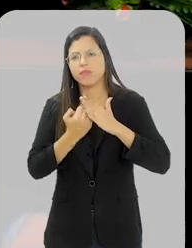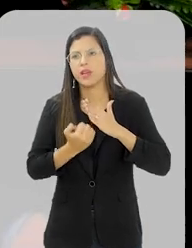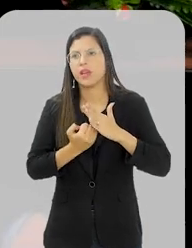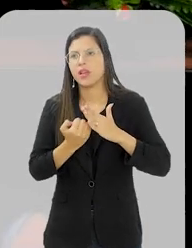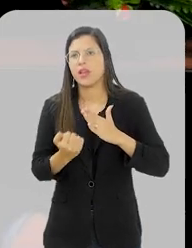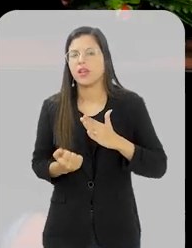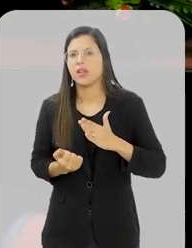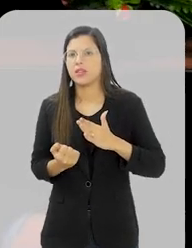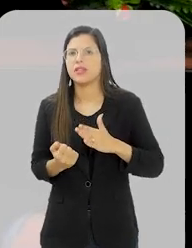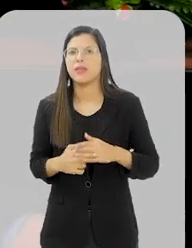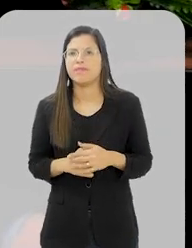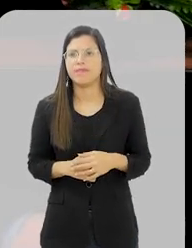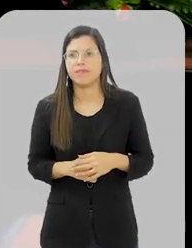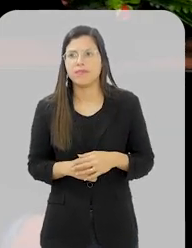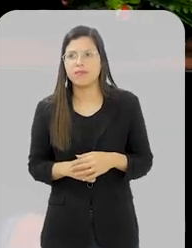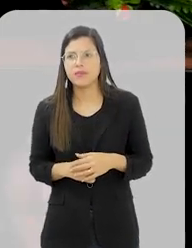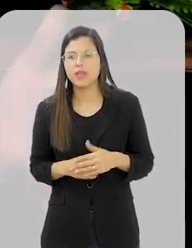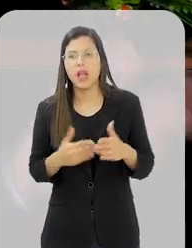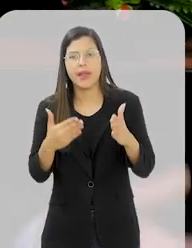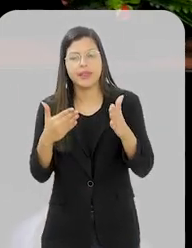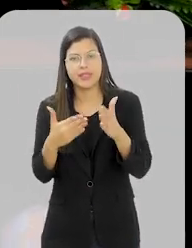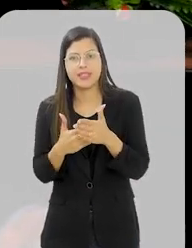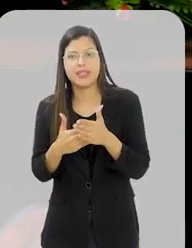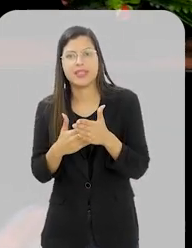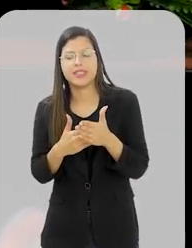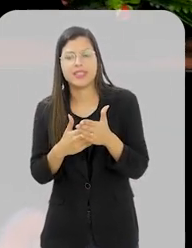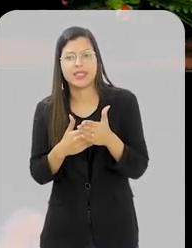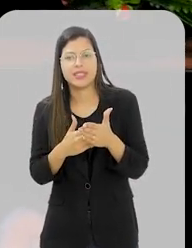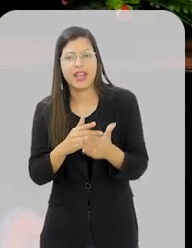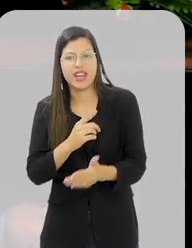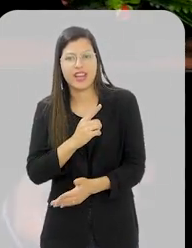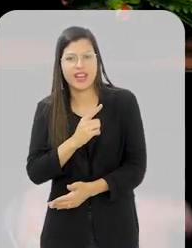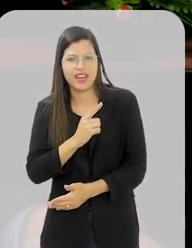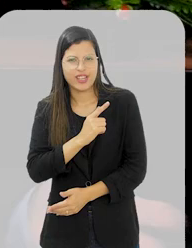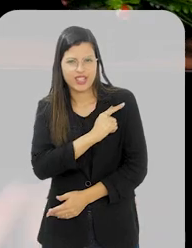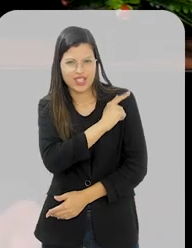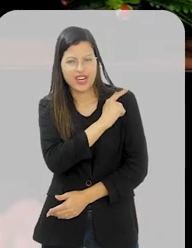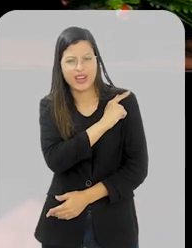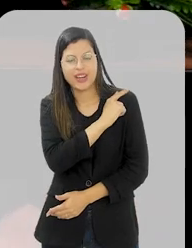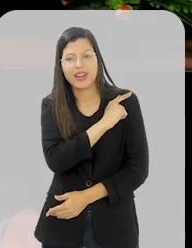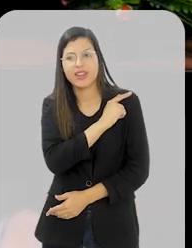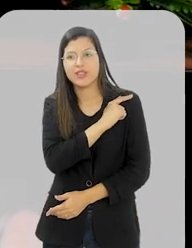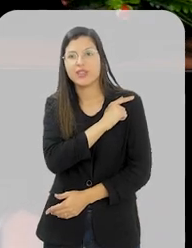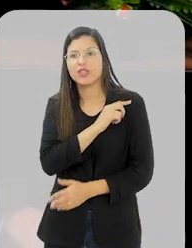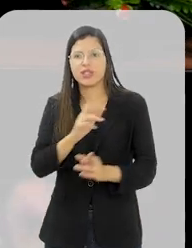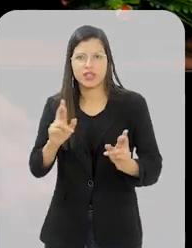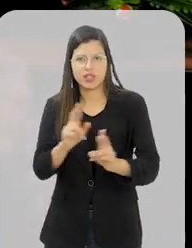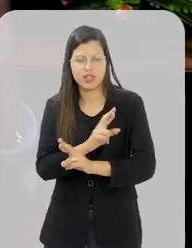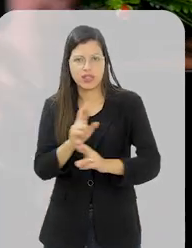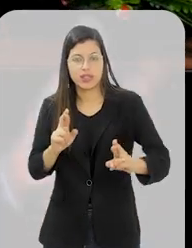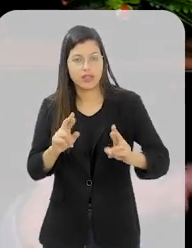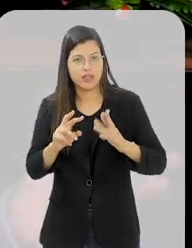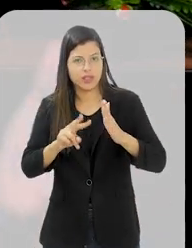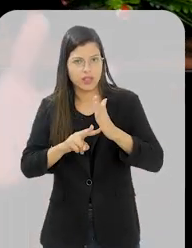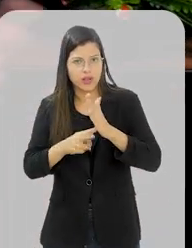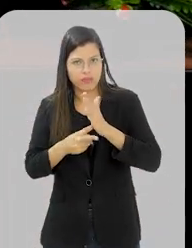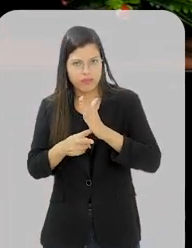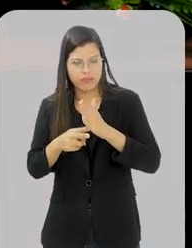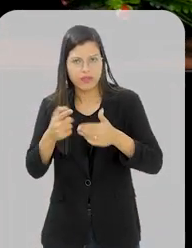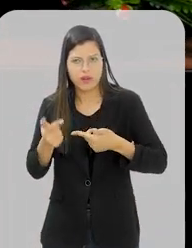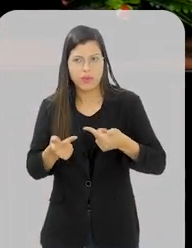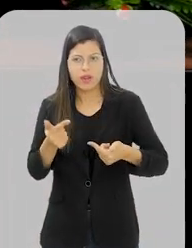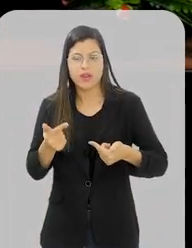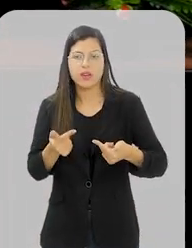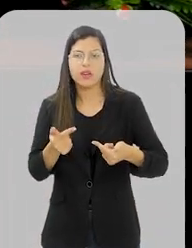várias posições e escalas a até ser gerente eh de relações trabalhistas e sindicais e foi